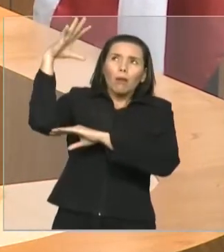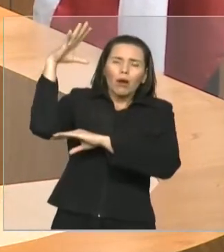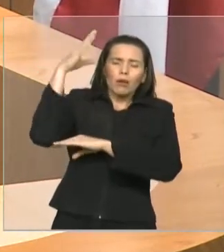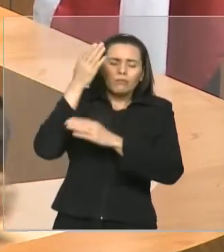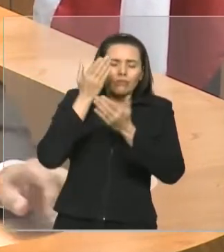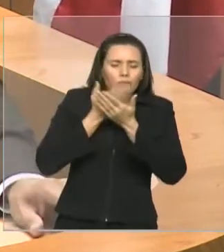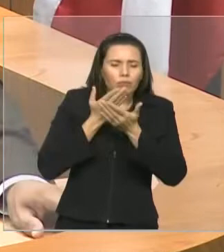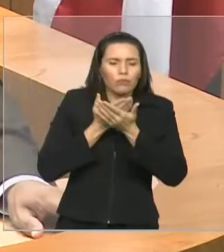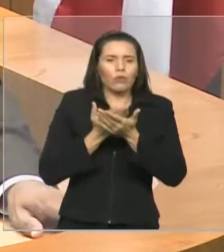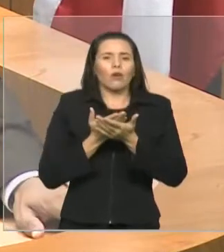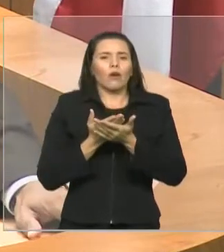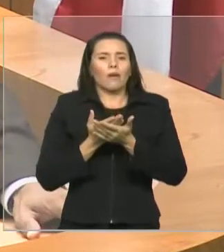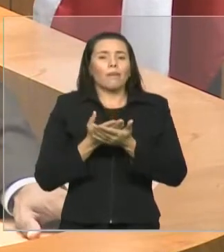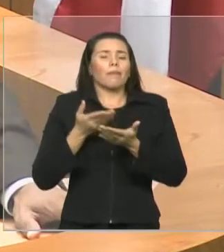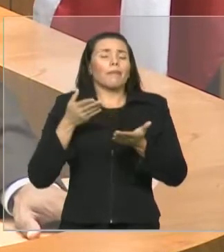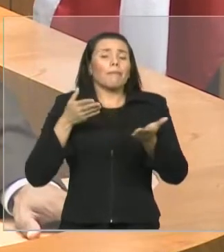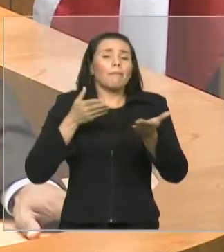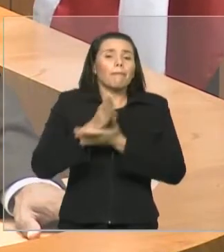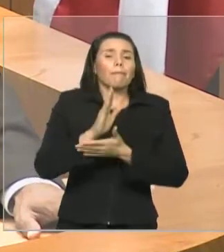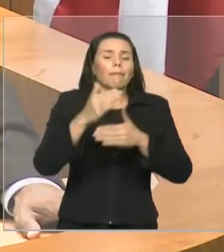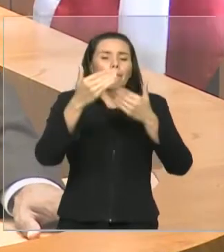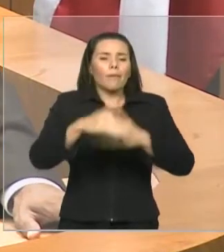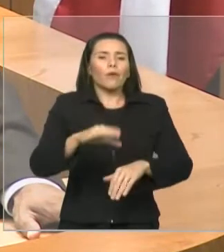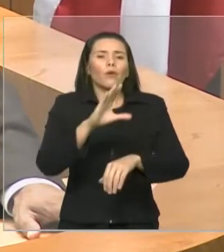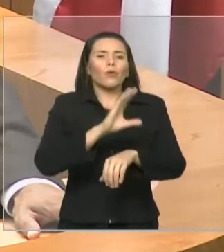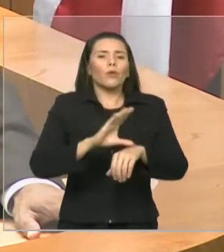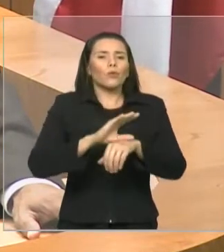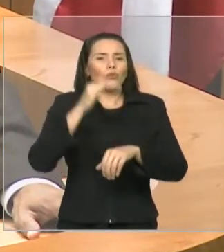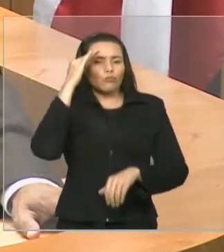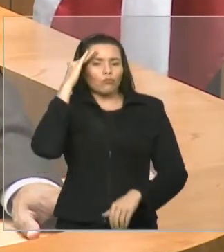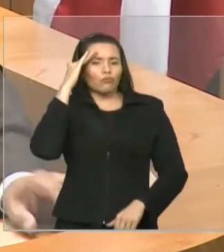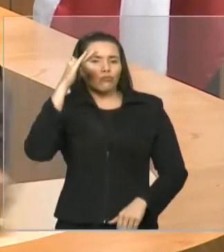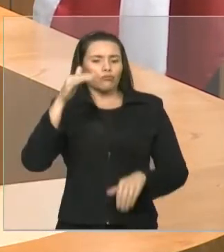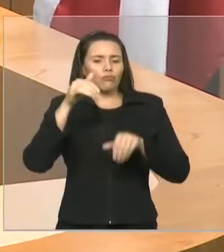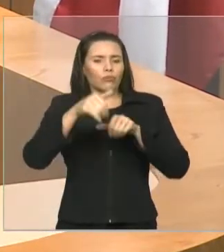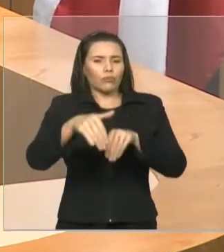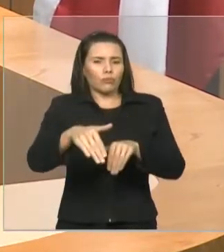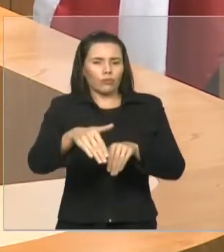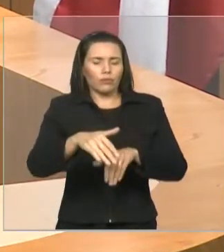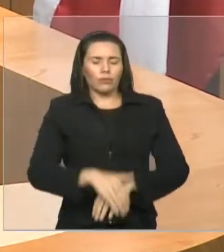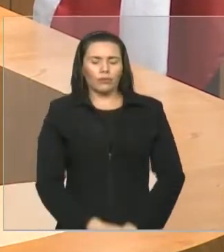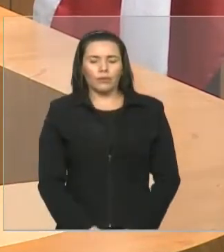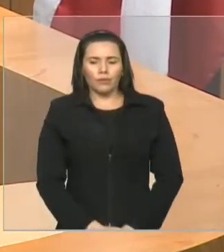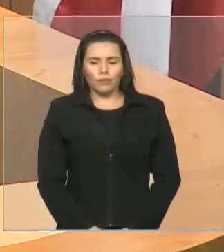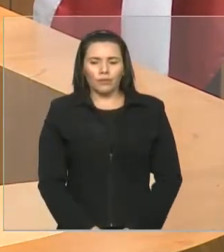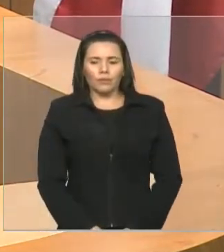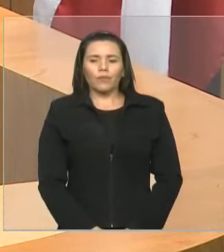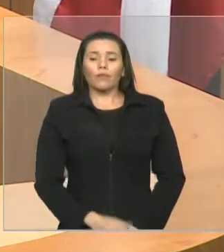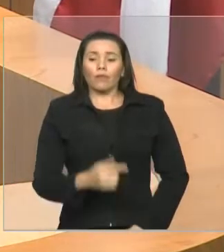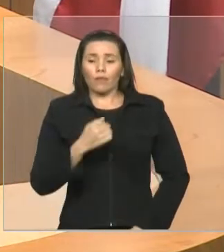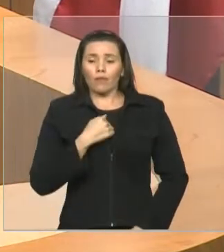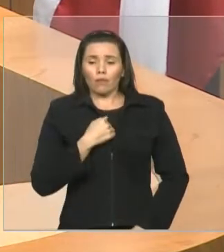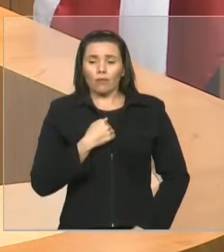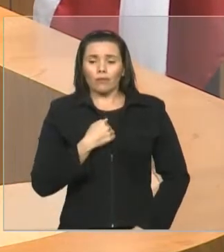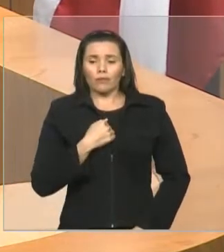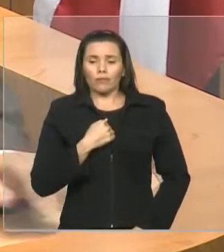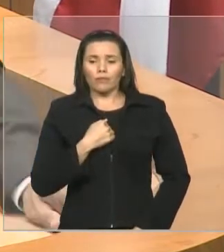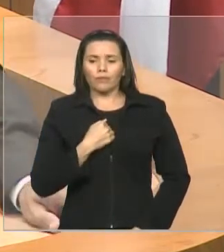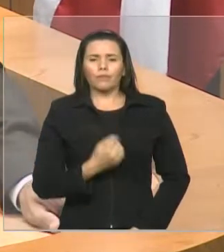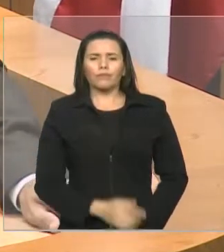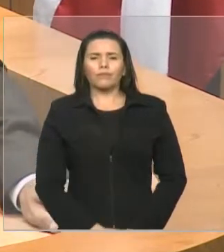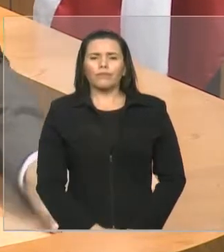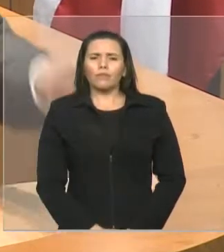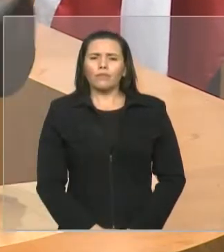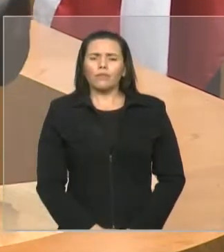E trago para a tribuna desta casa, no segundo mandato, as lutas de um primeiro